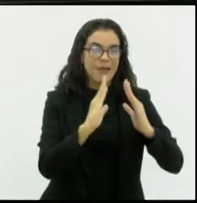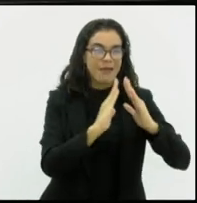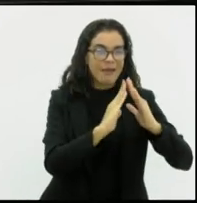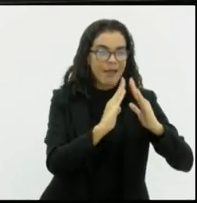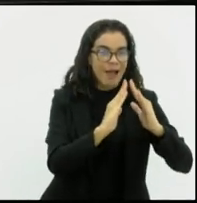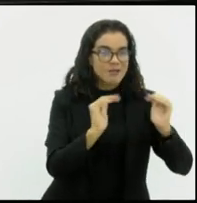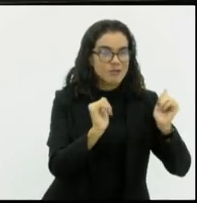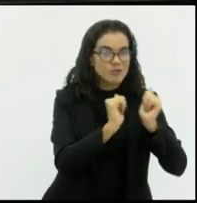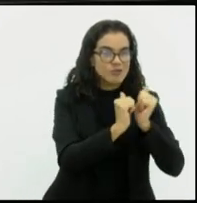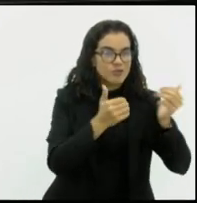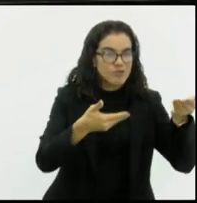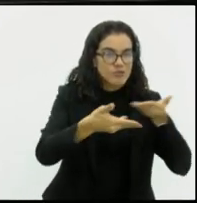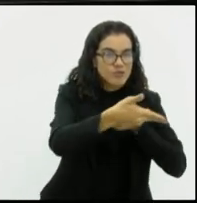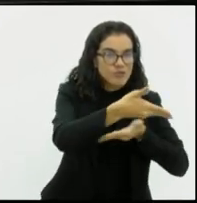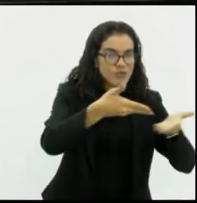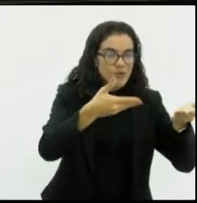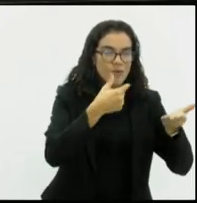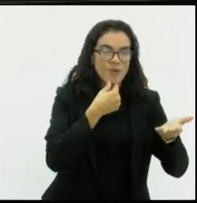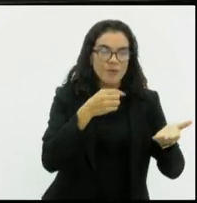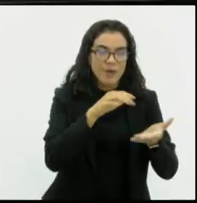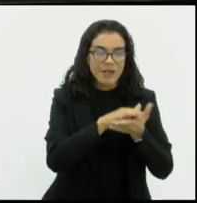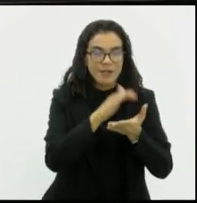meu marido. Muito obrigada.